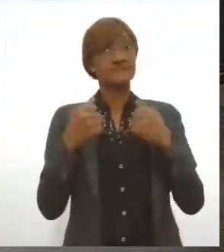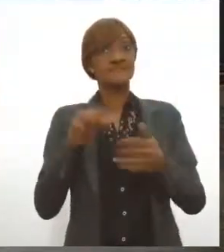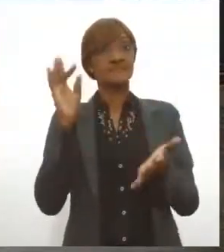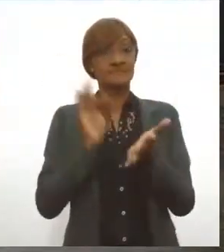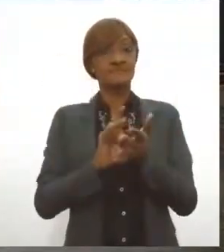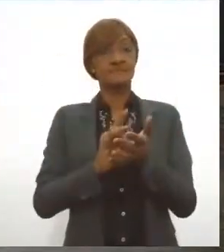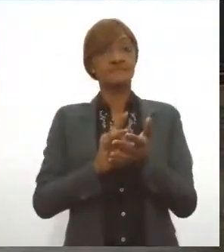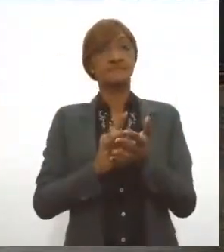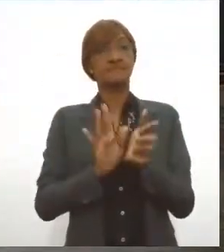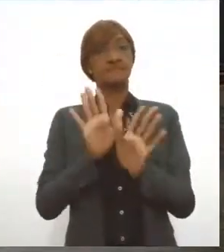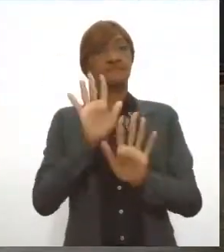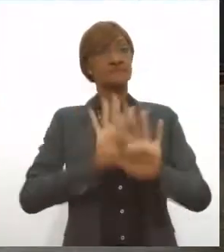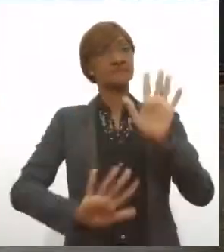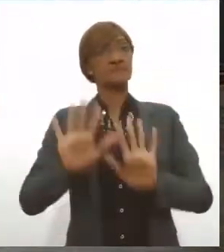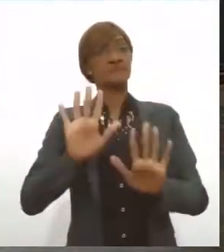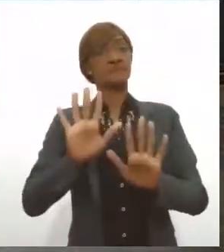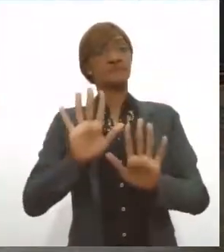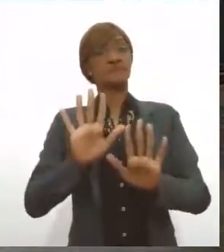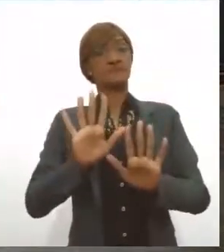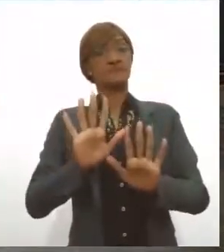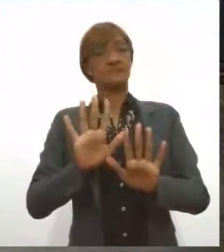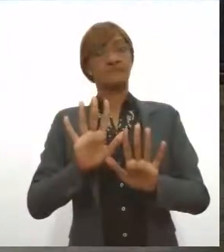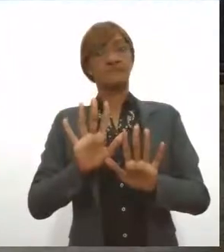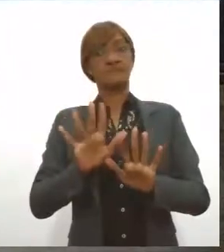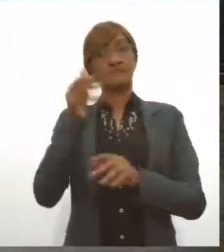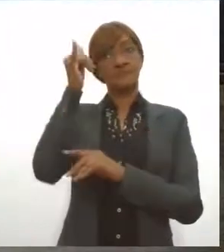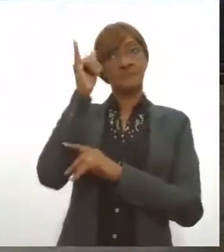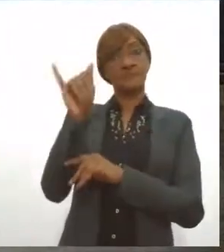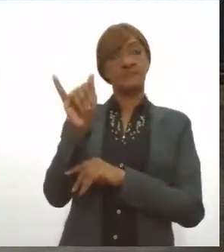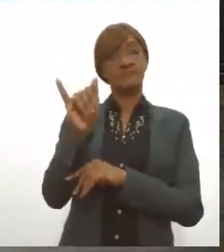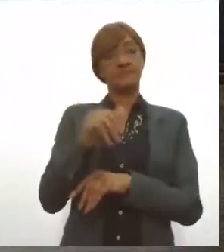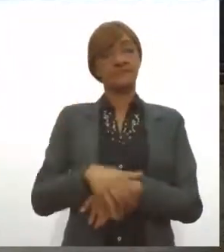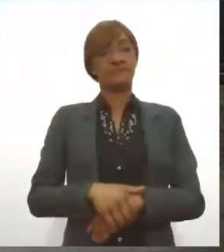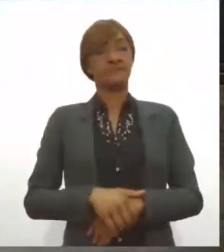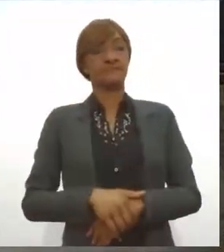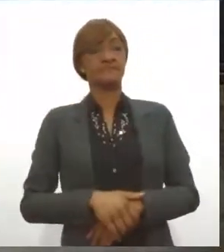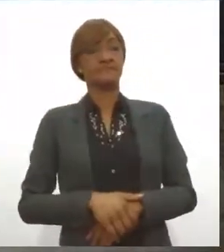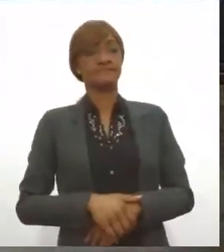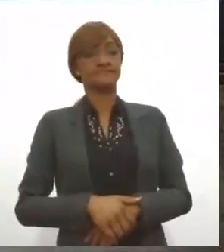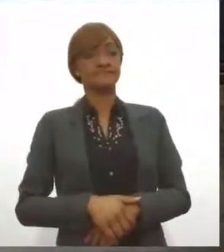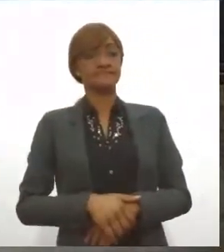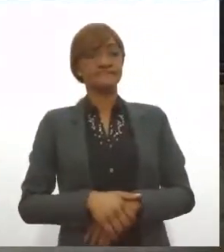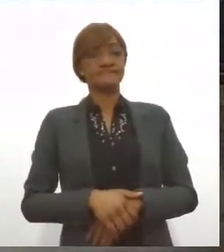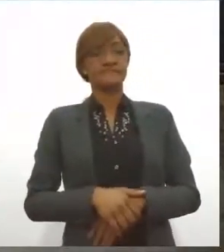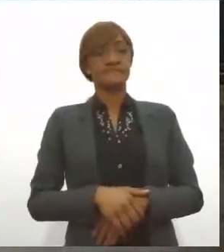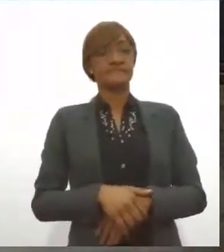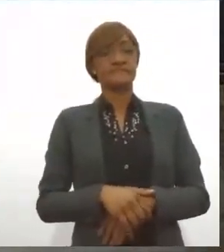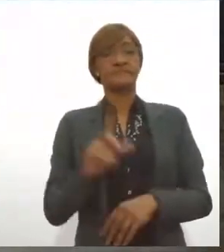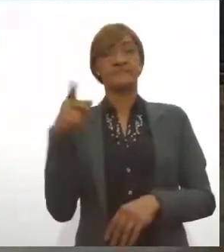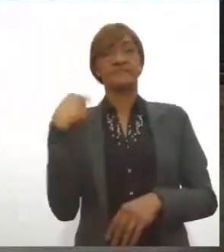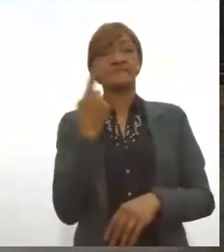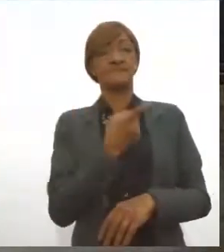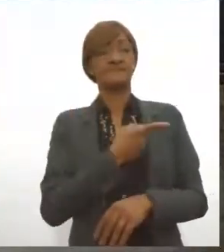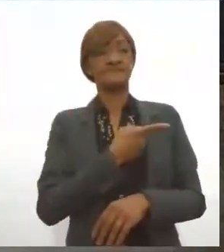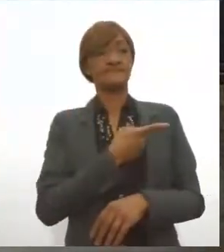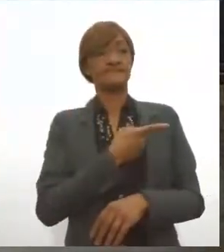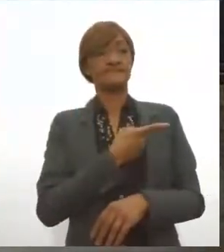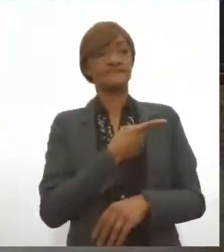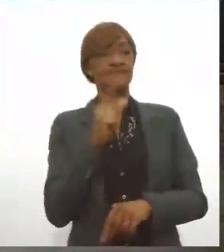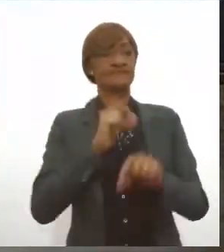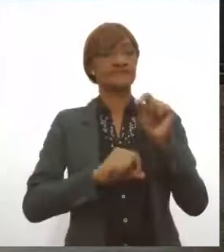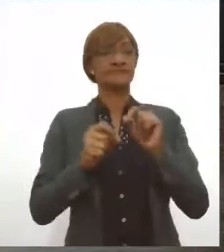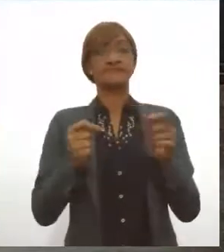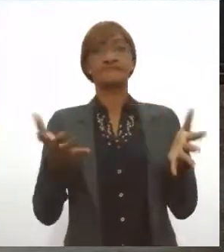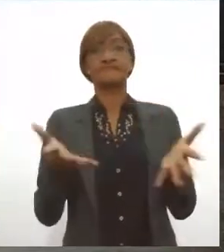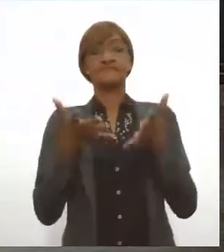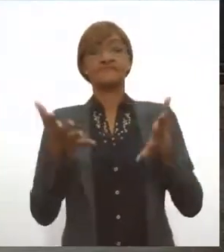tomar os cuidados de verdade, as precauções. Isso. E nós estamos estimulando para que as pessoas